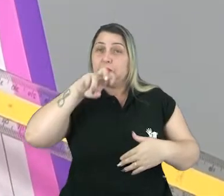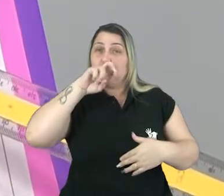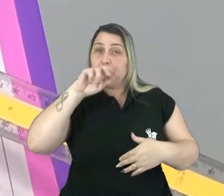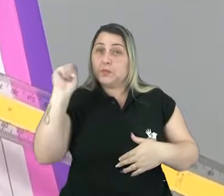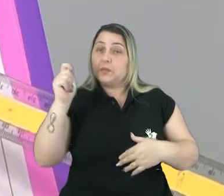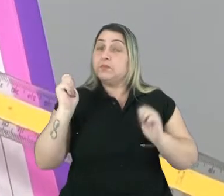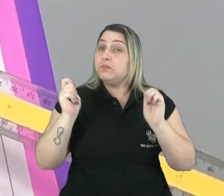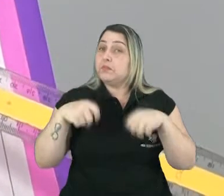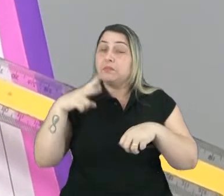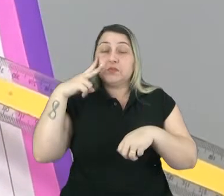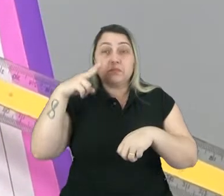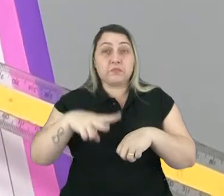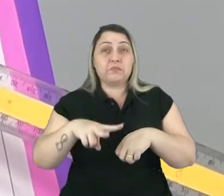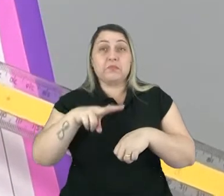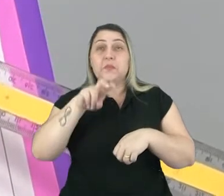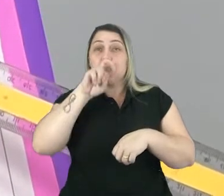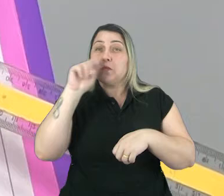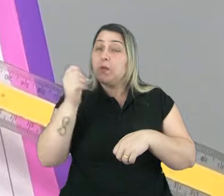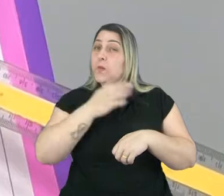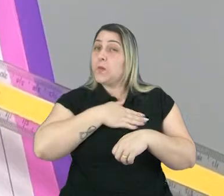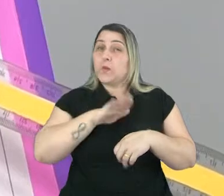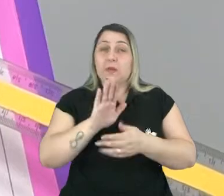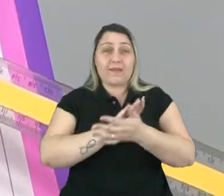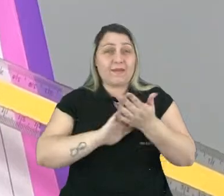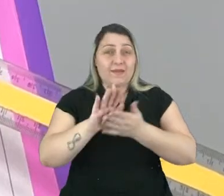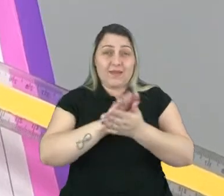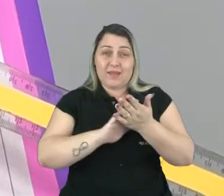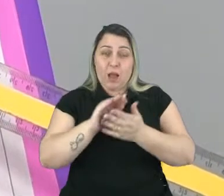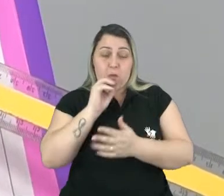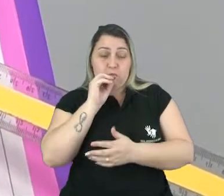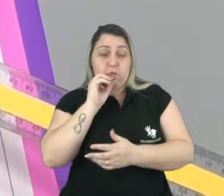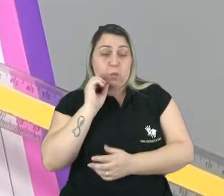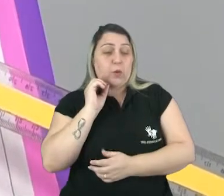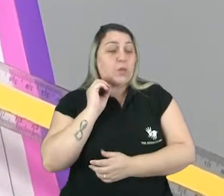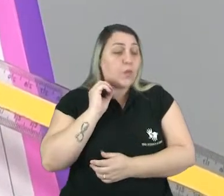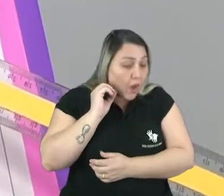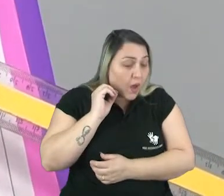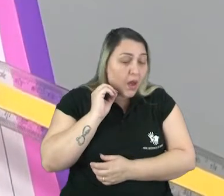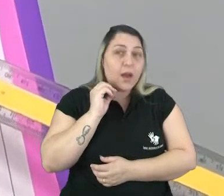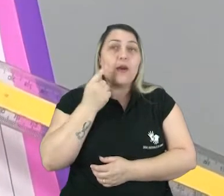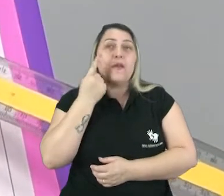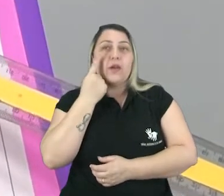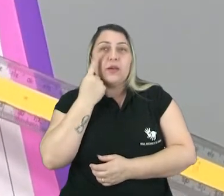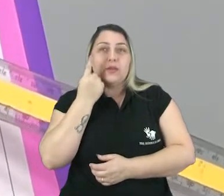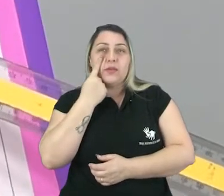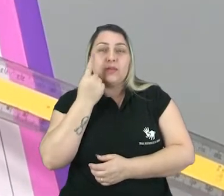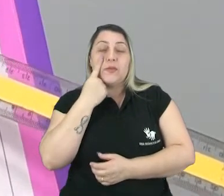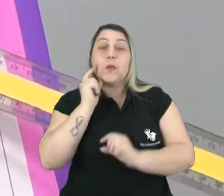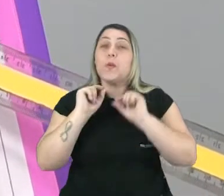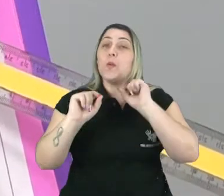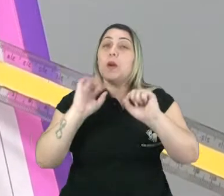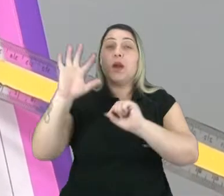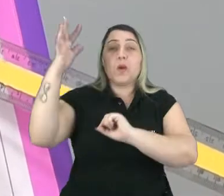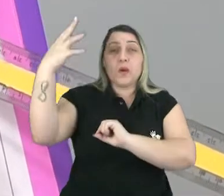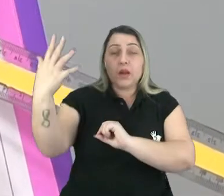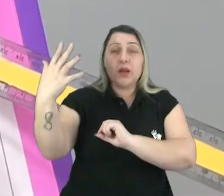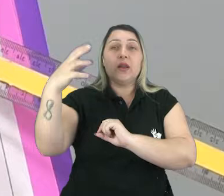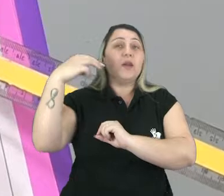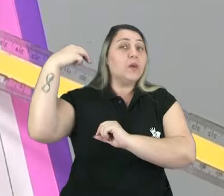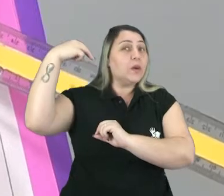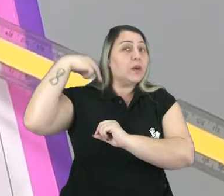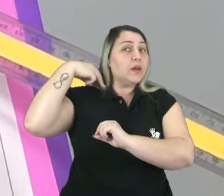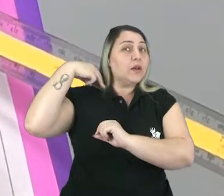possível observar que Mônica não gostou nada. Ela está cuspindo. Vamos observar o que aconteceu com